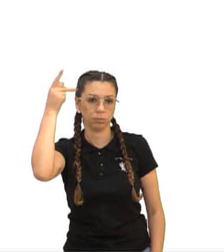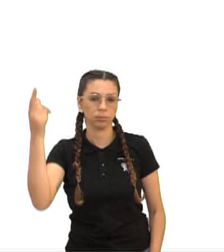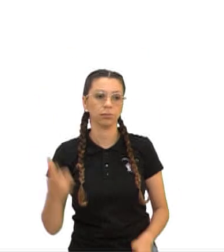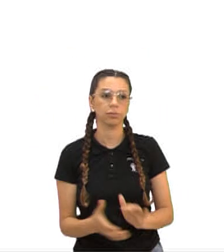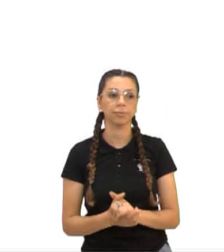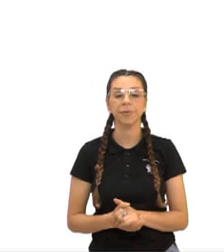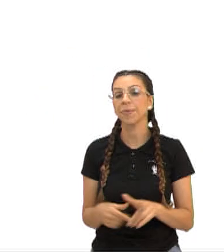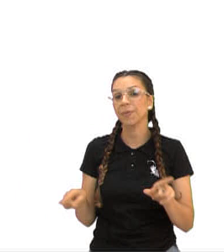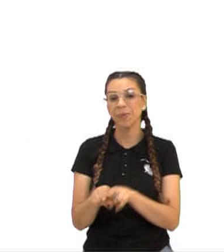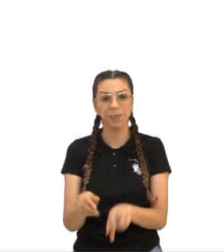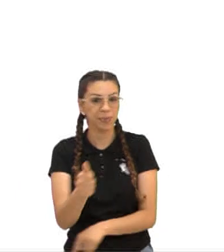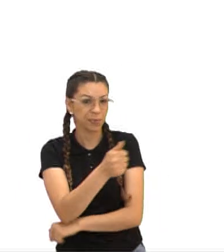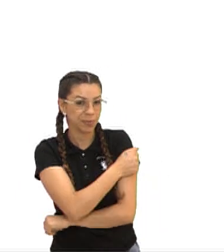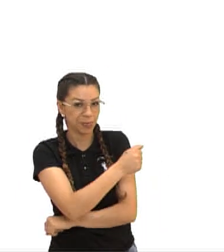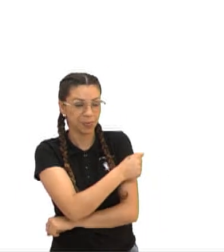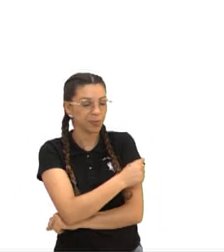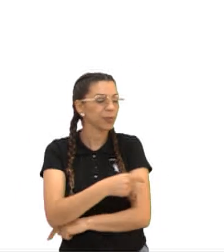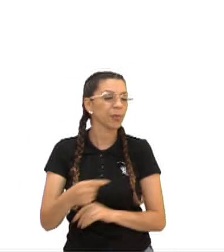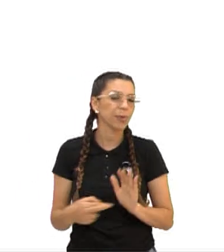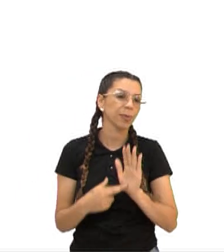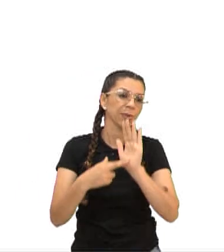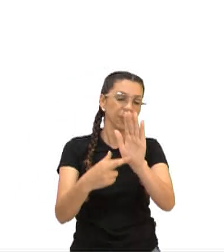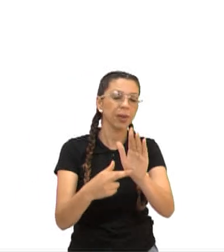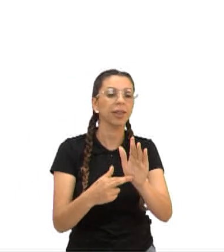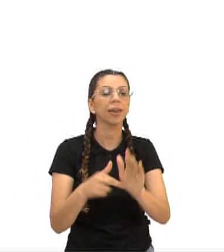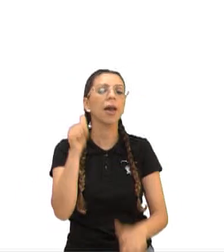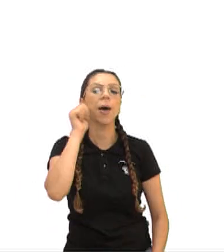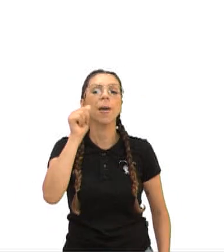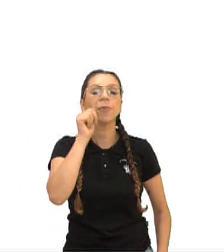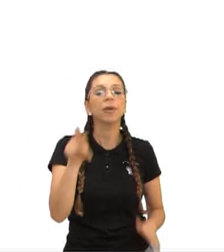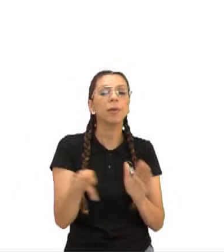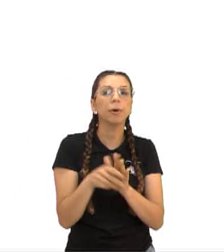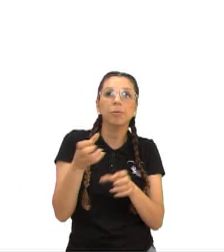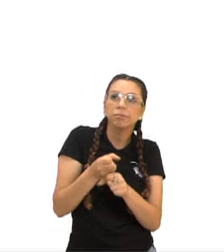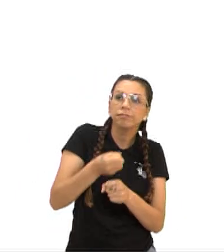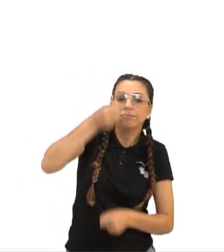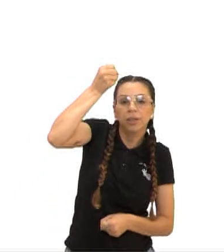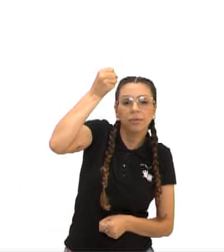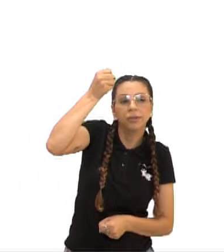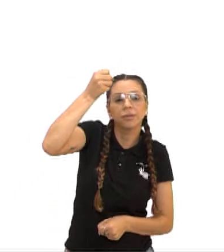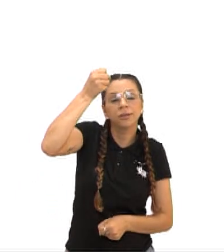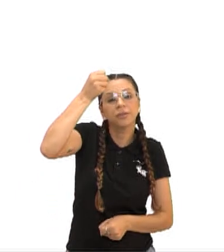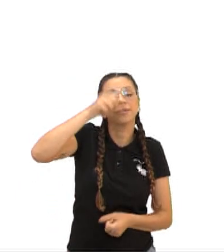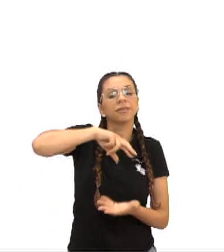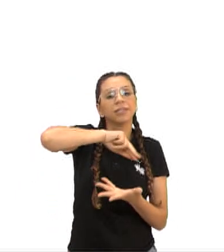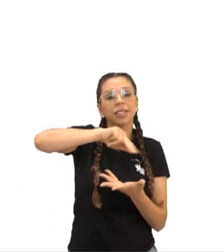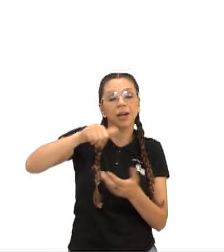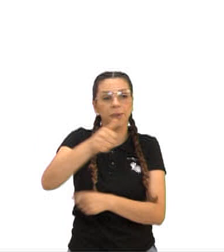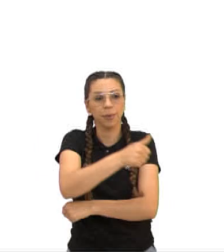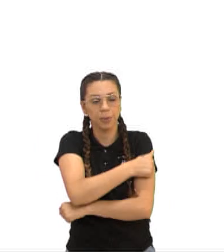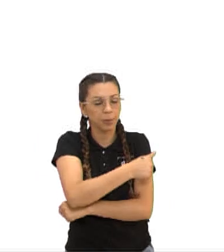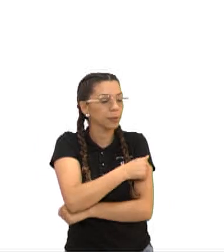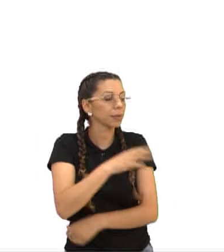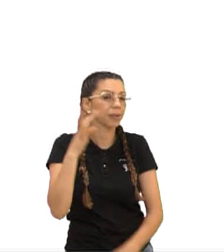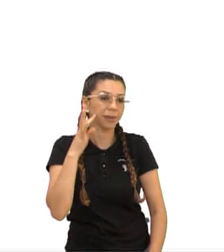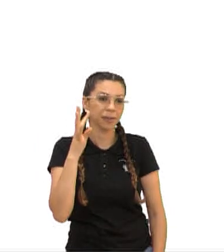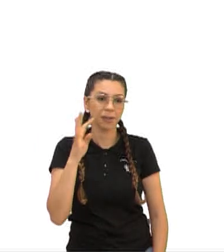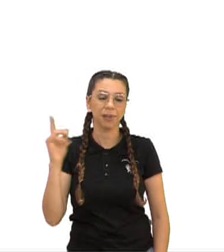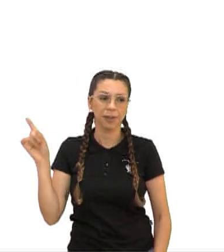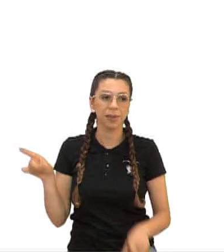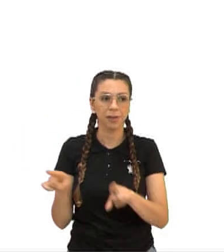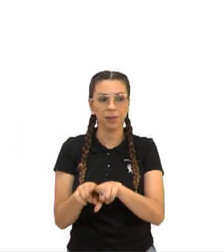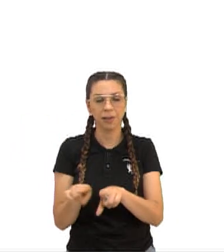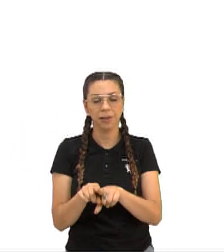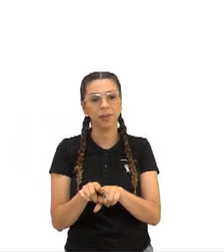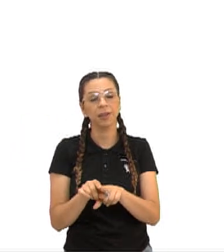Também meus alunos adoram reproduzir essa obra, que é a Mulher com Sombrinha, tá? Eu não trouxe uma delas aqui, mas tem muitos alunos que fizeram, bacana. Também